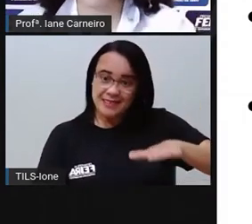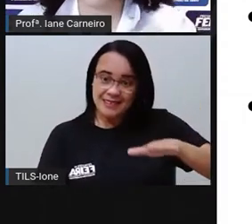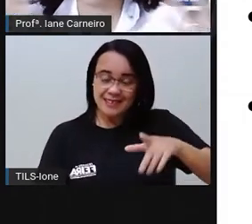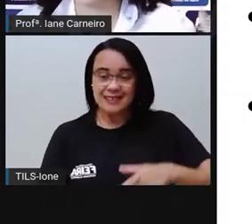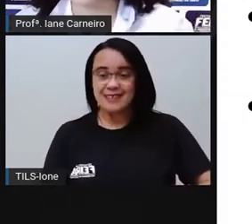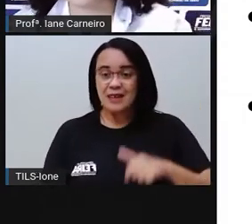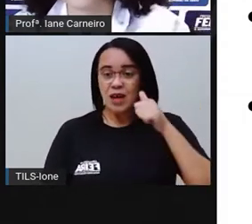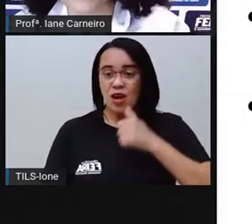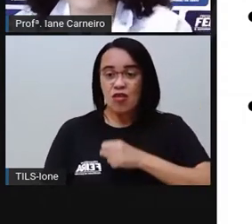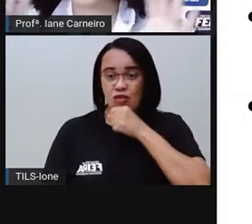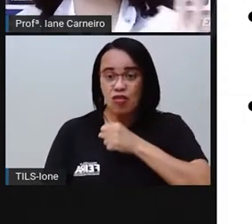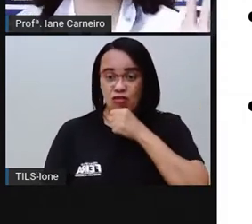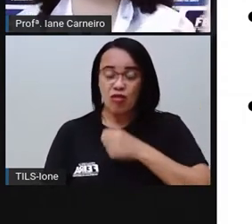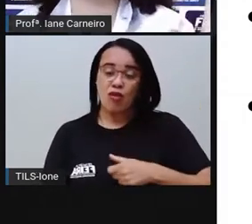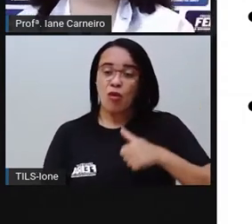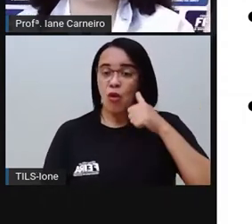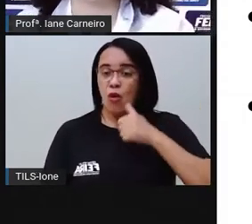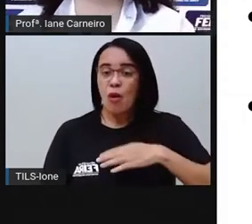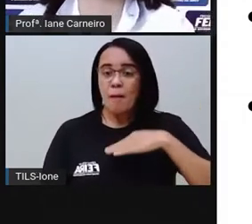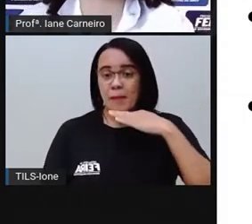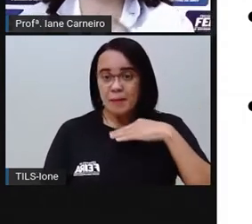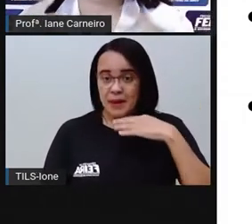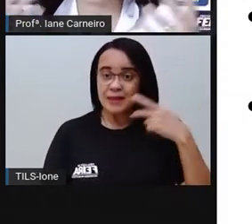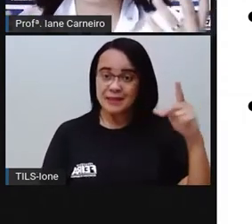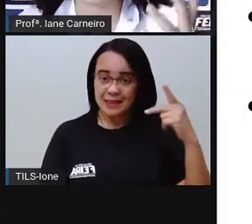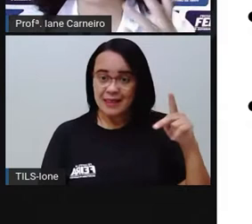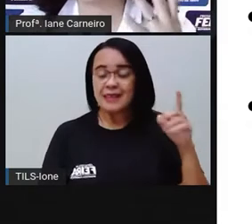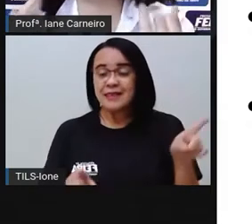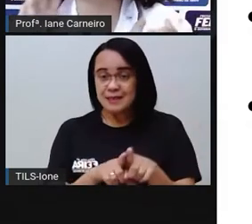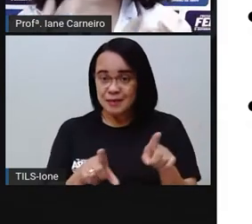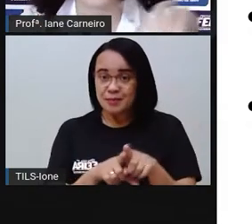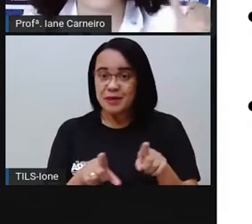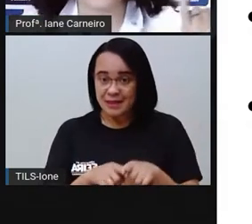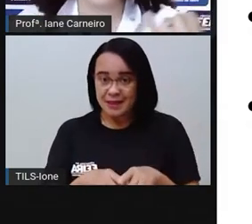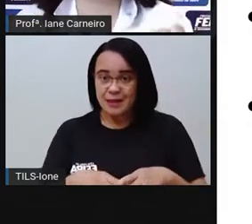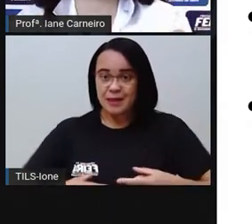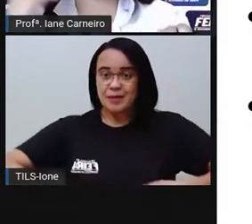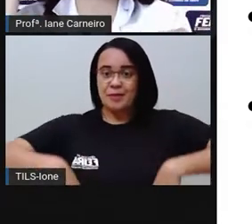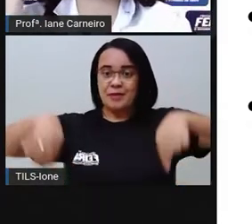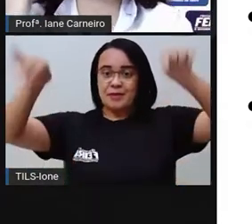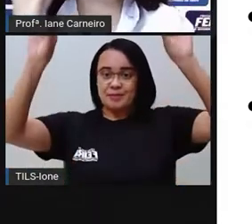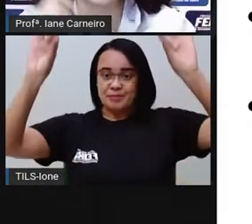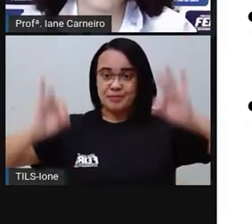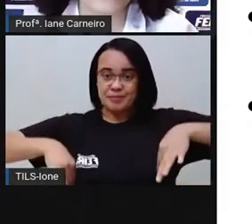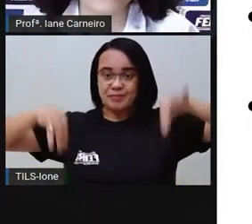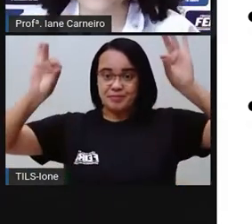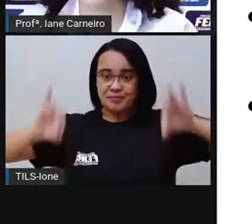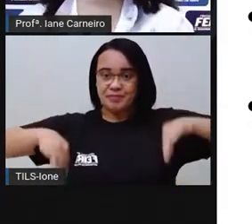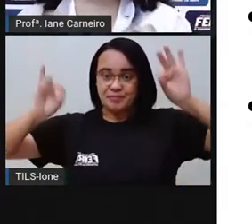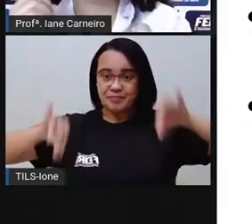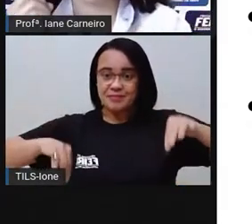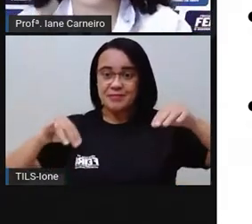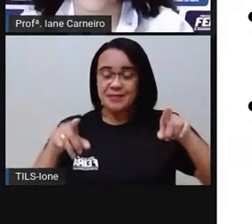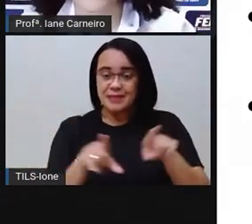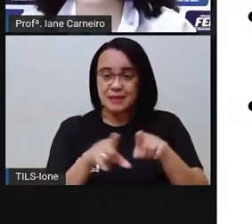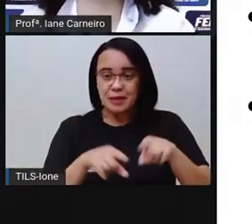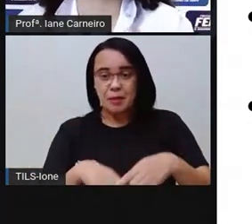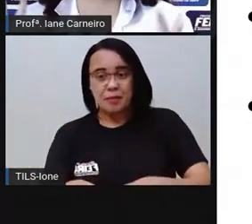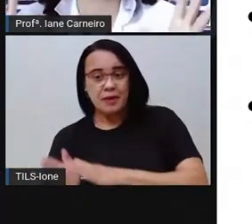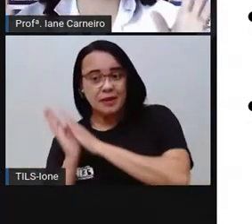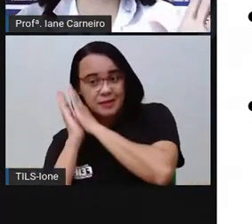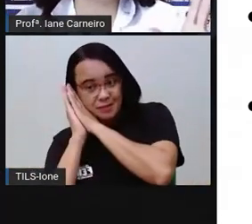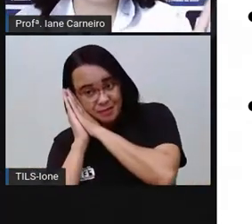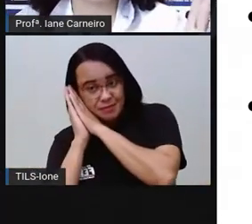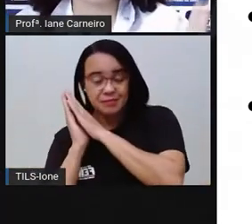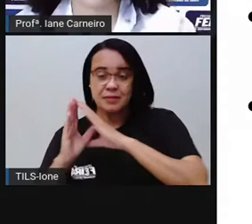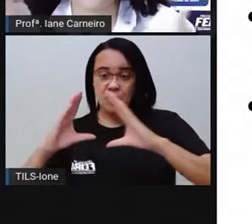avó, né, minha mãe, quando era dia de faxina, elas pegavam o lençol, pegavam o travesseiro, a almofada,